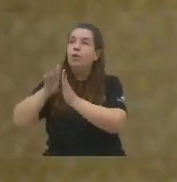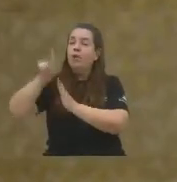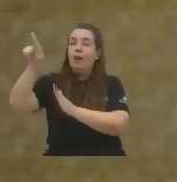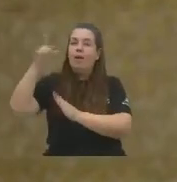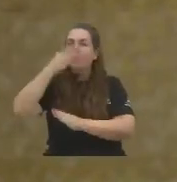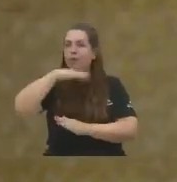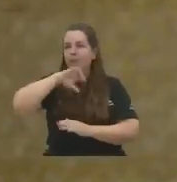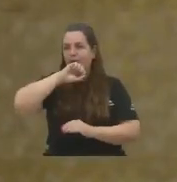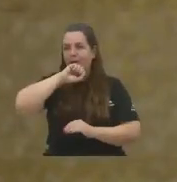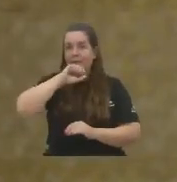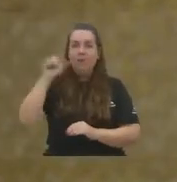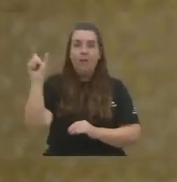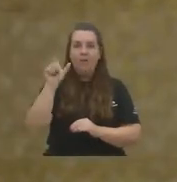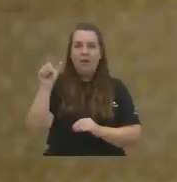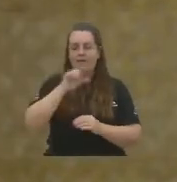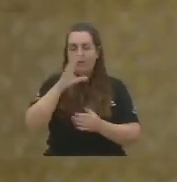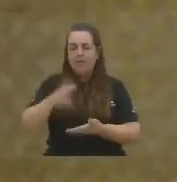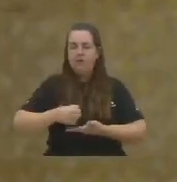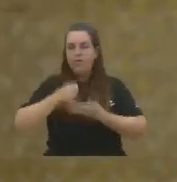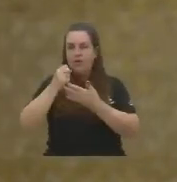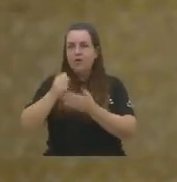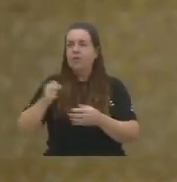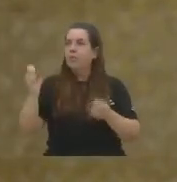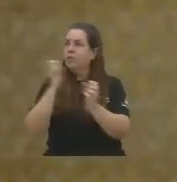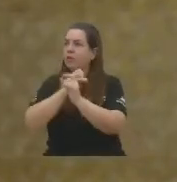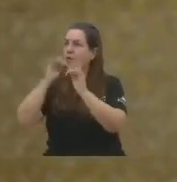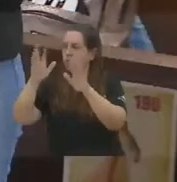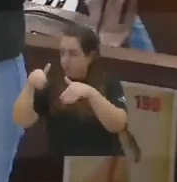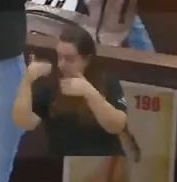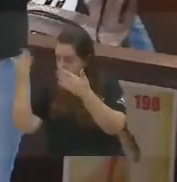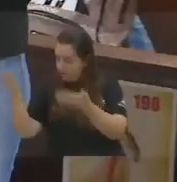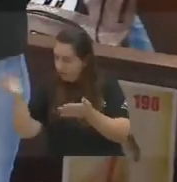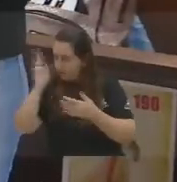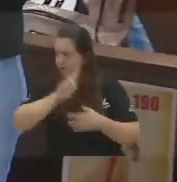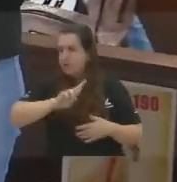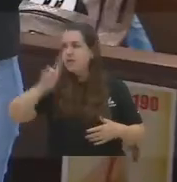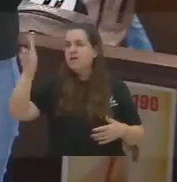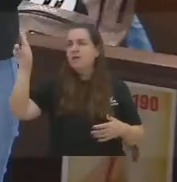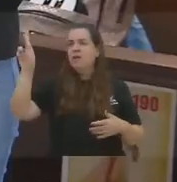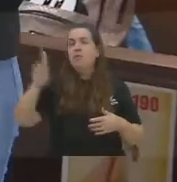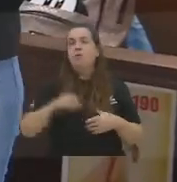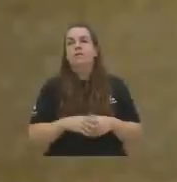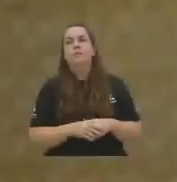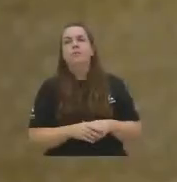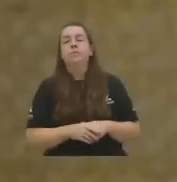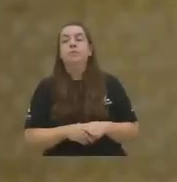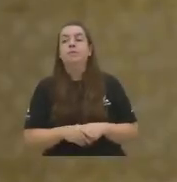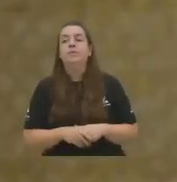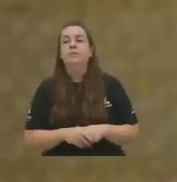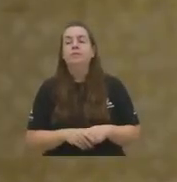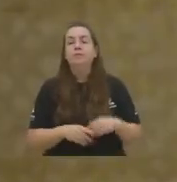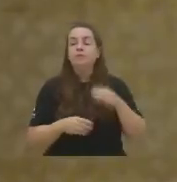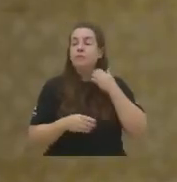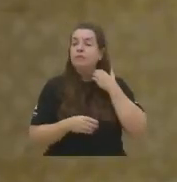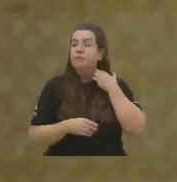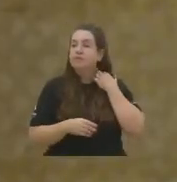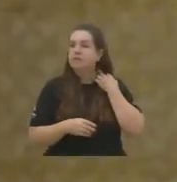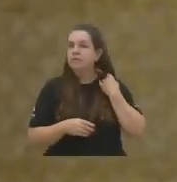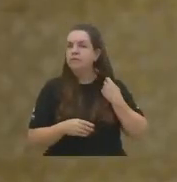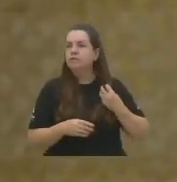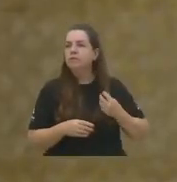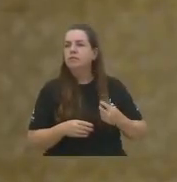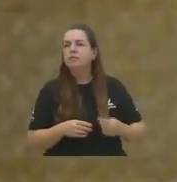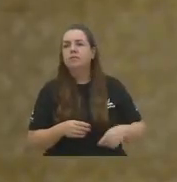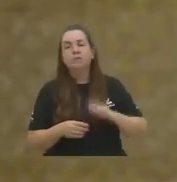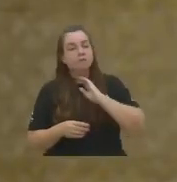Pai. Palavra da salvação. Glória a vós, Senhor. Podem sentar-se.